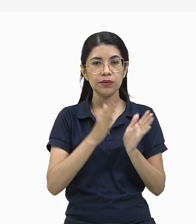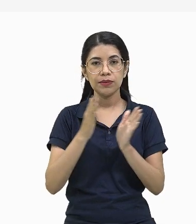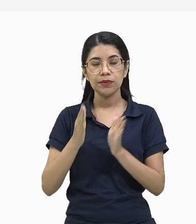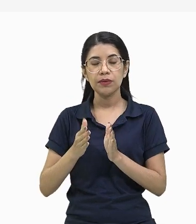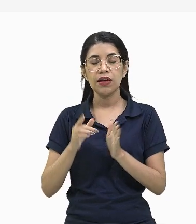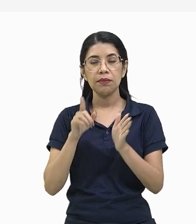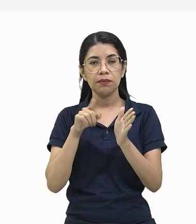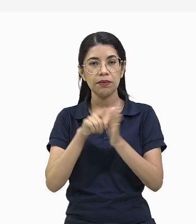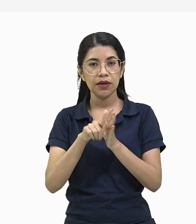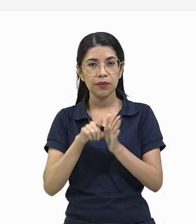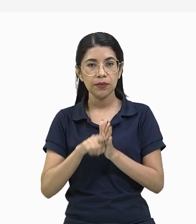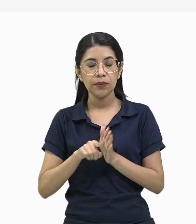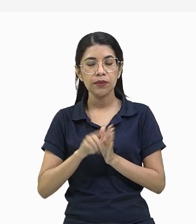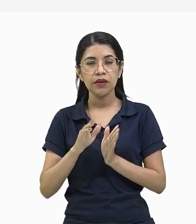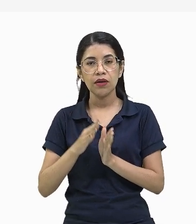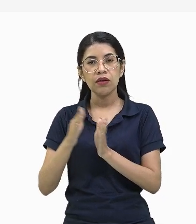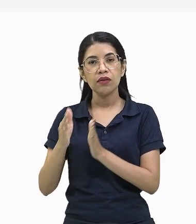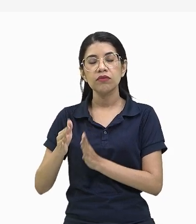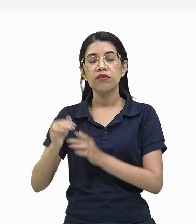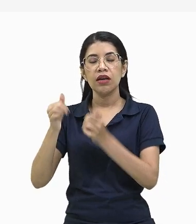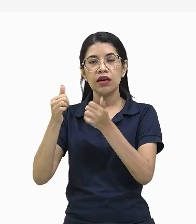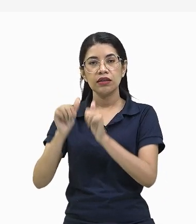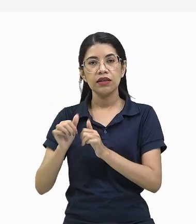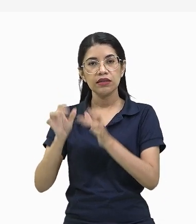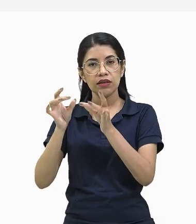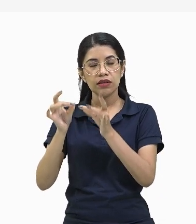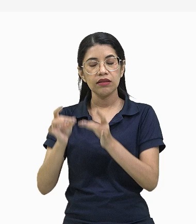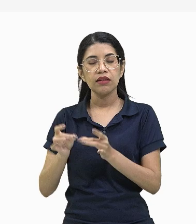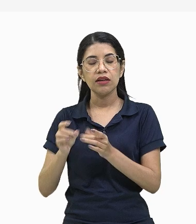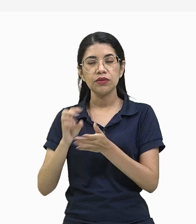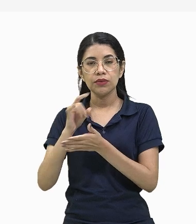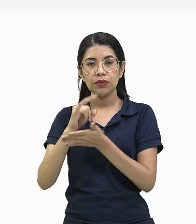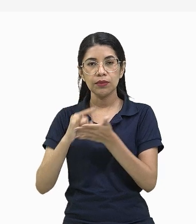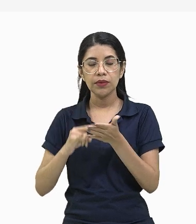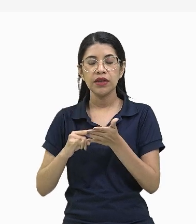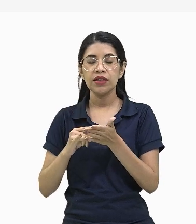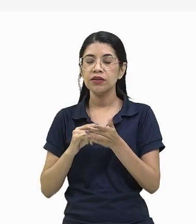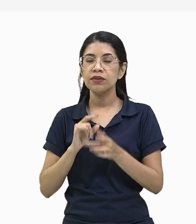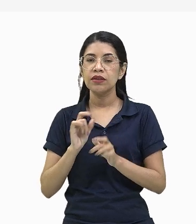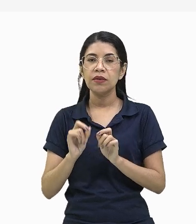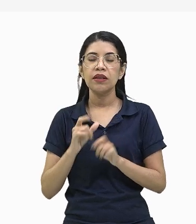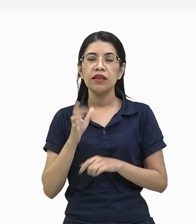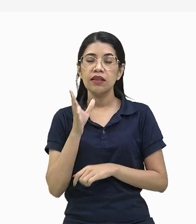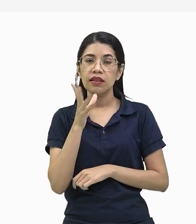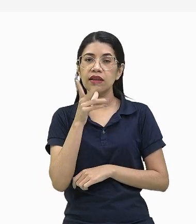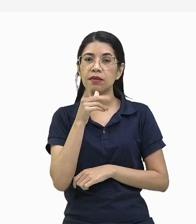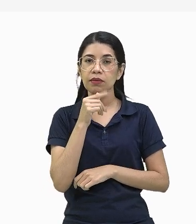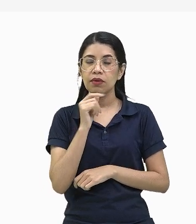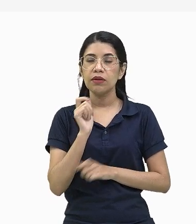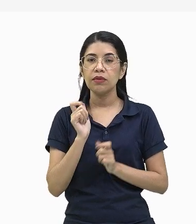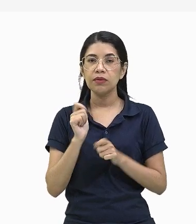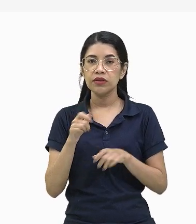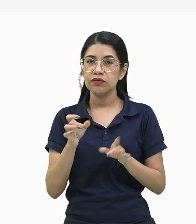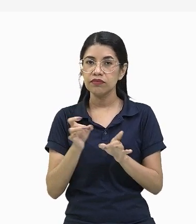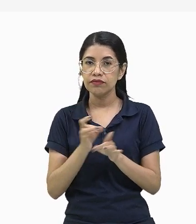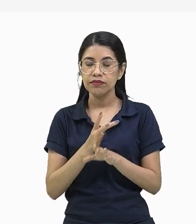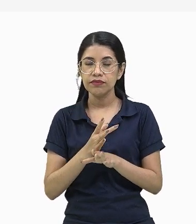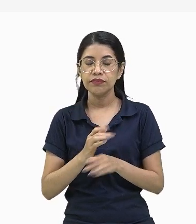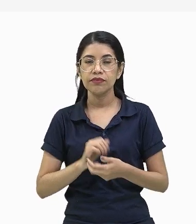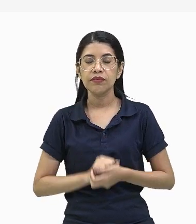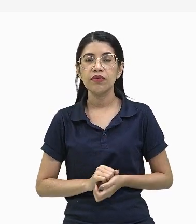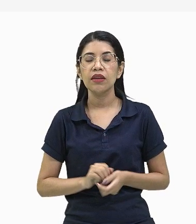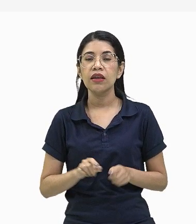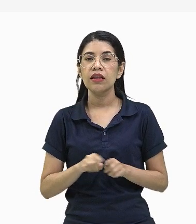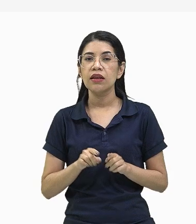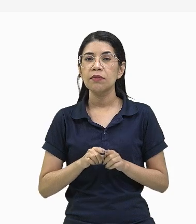né? Outra para fazer a análise documental. Então, é algo que é um pouco demorado, tá? E os